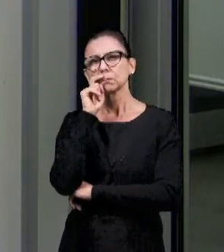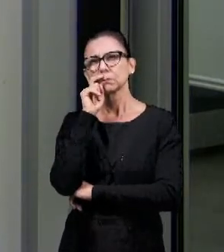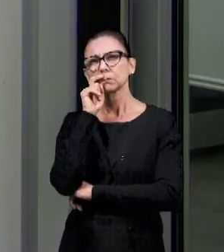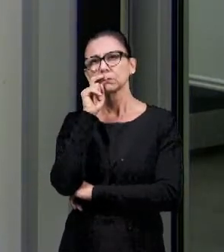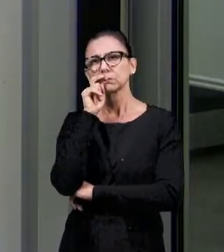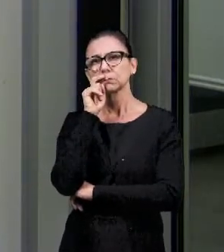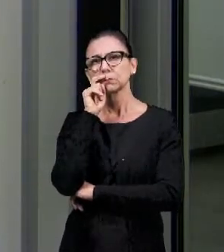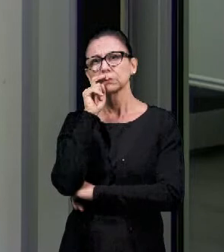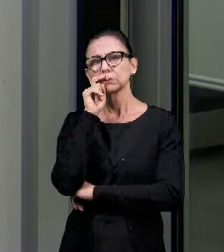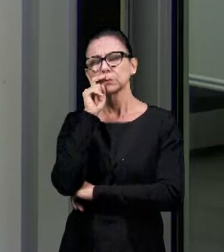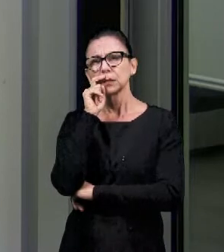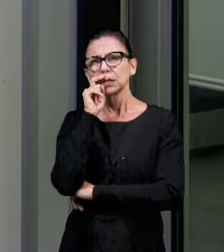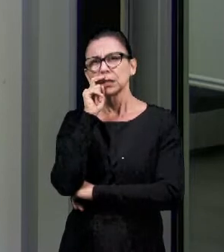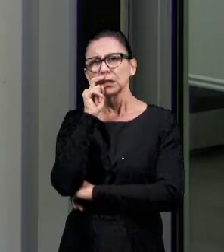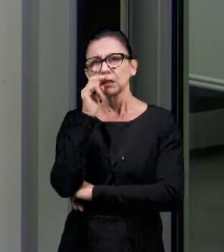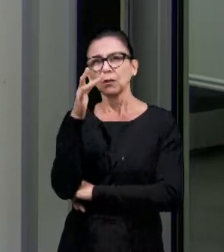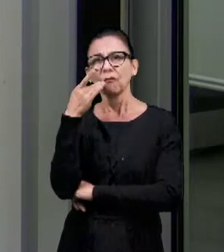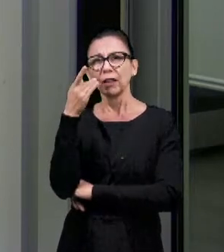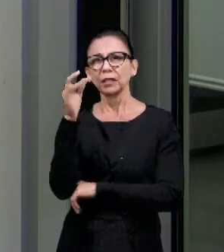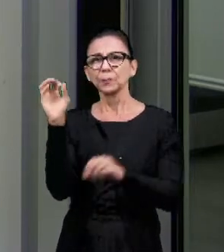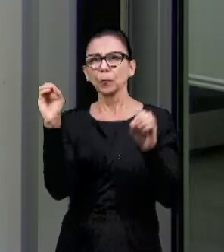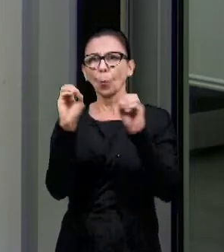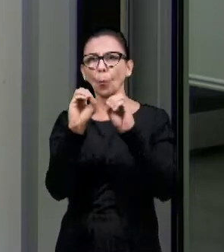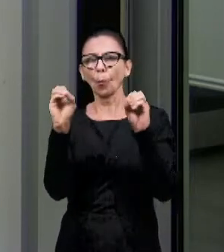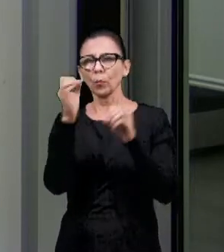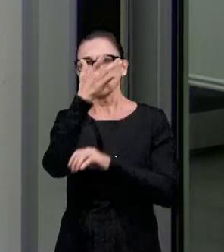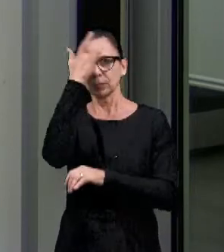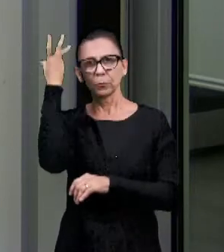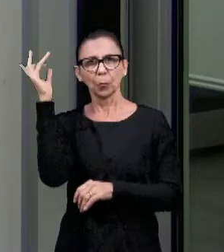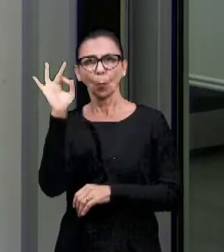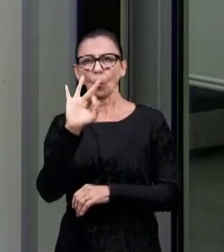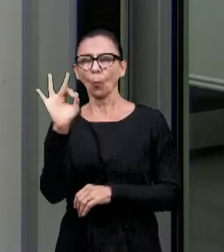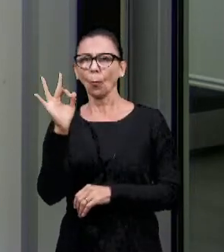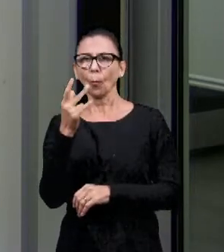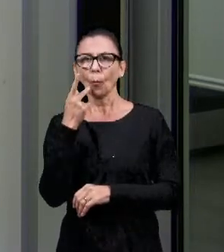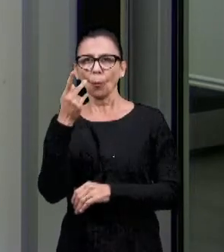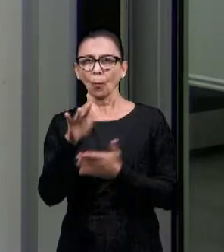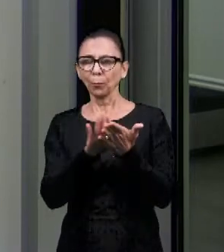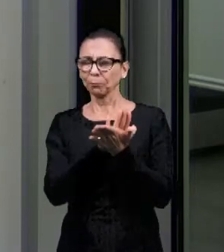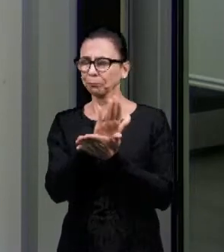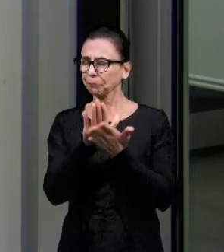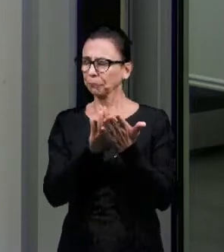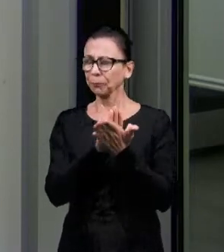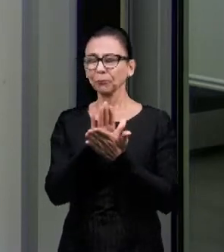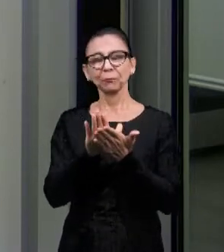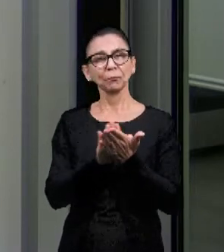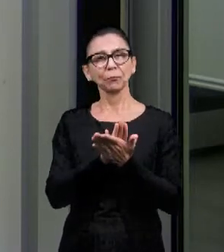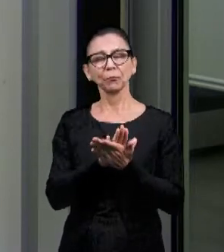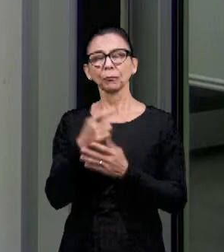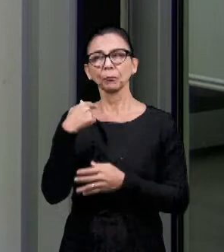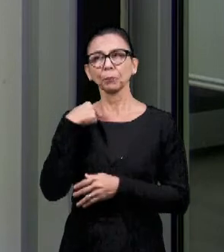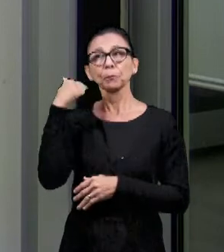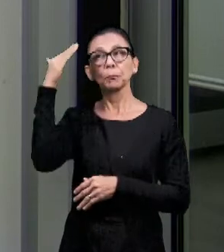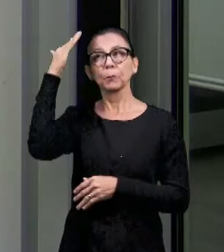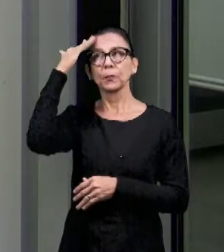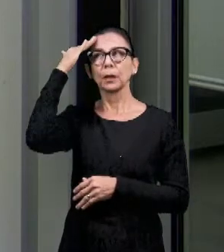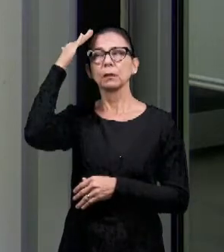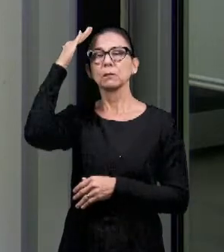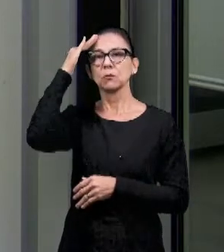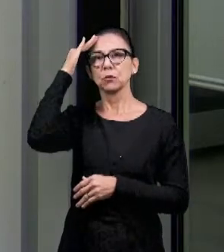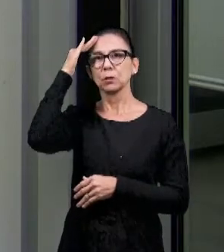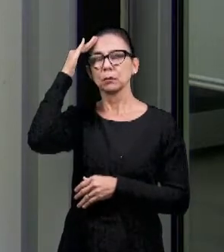Não contei pra ninguém esse sonho. Não contei pra ninguém. E porque eu entendi